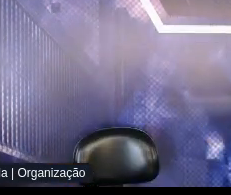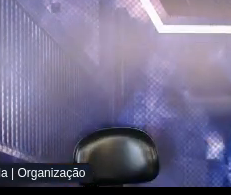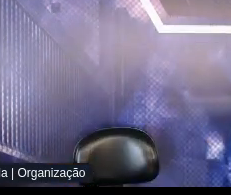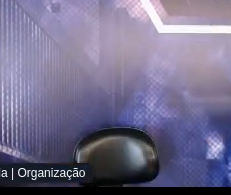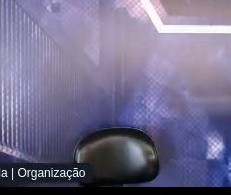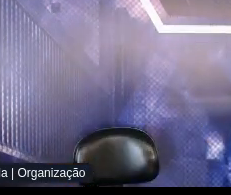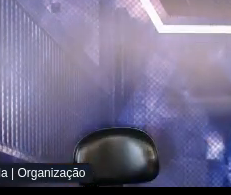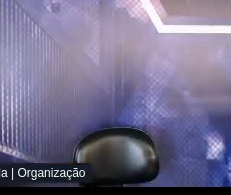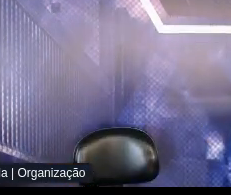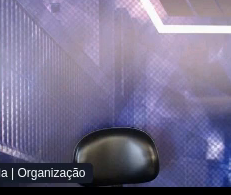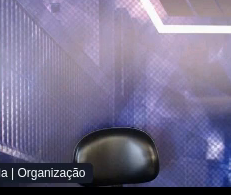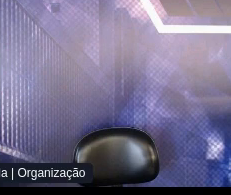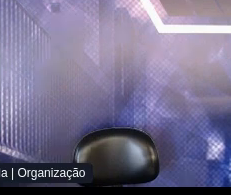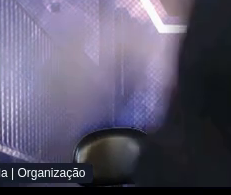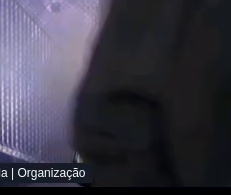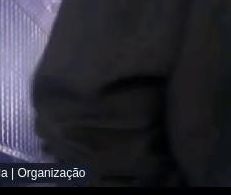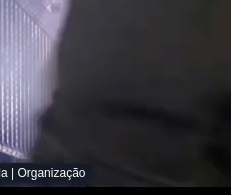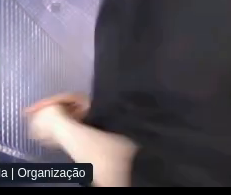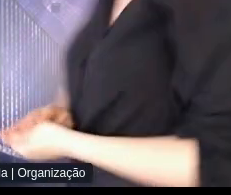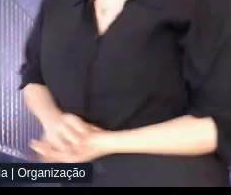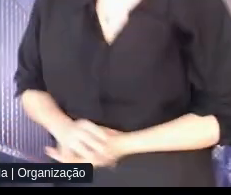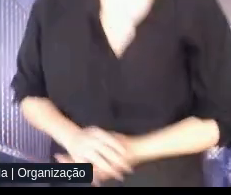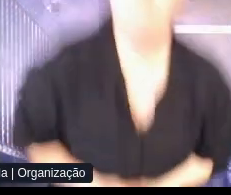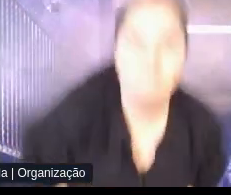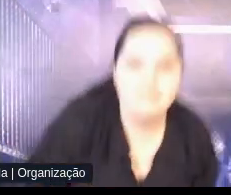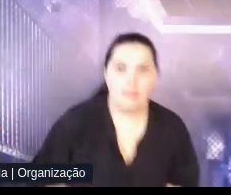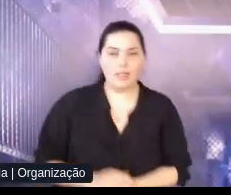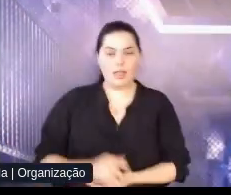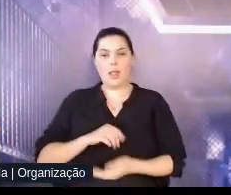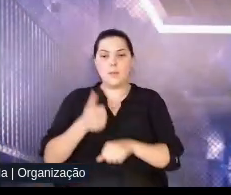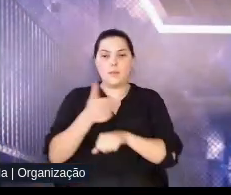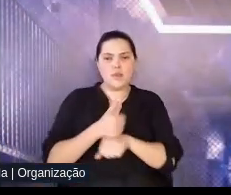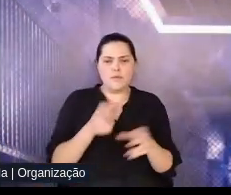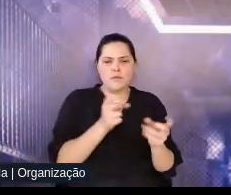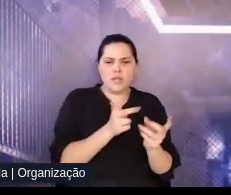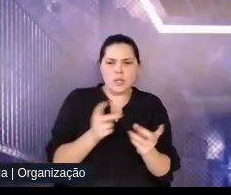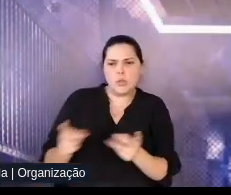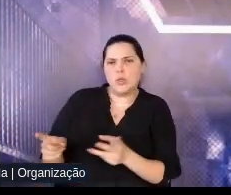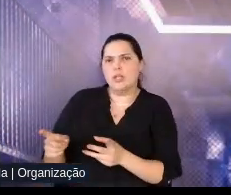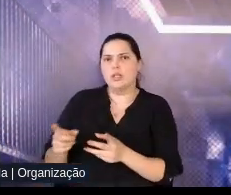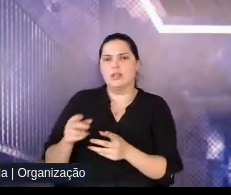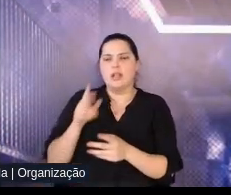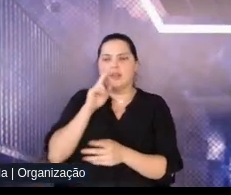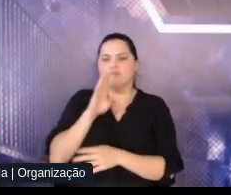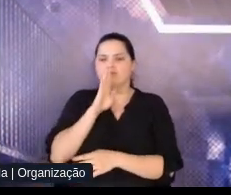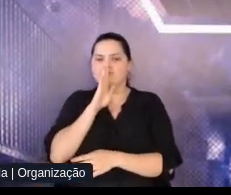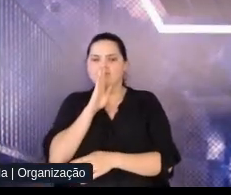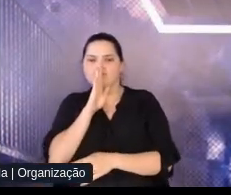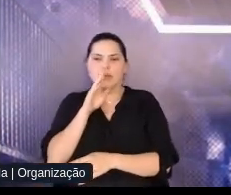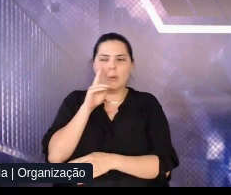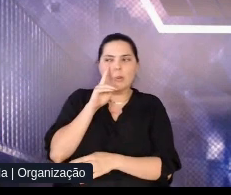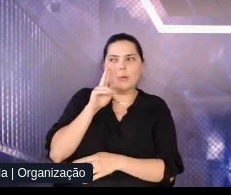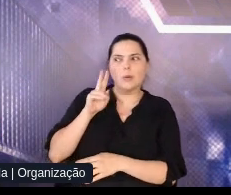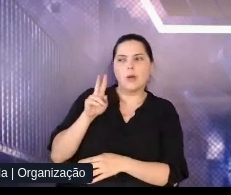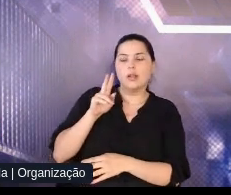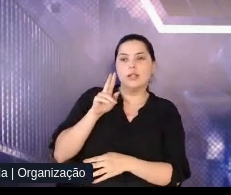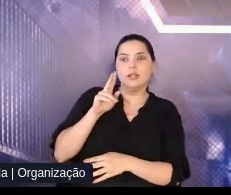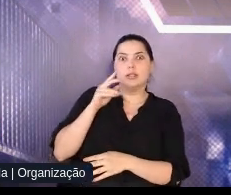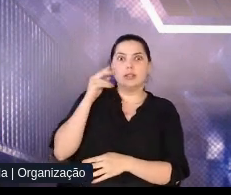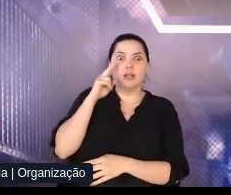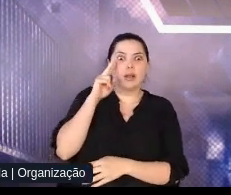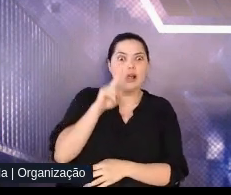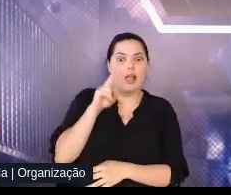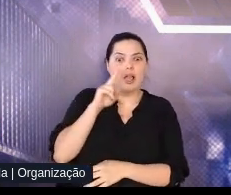cantinho e aí você está ali mexendo nas coisas, vendo os produtos, e quando você olha de rabo de olho, ele simplesmente está igual assim, igual um psicopata olhando para